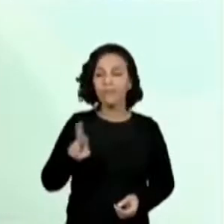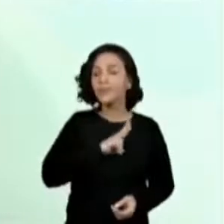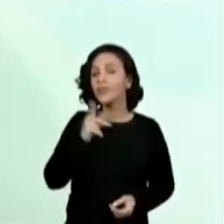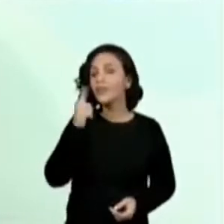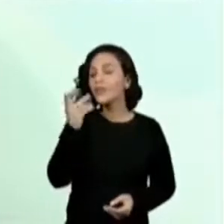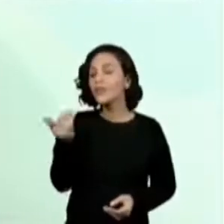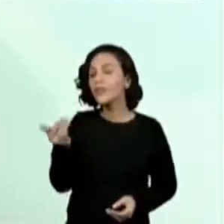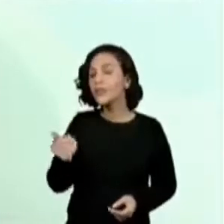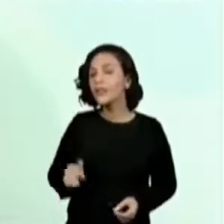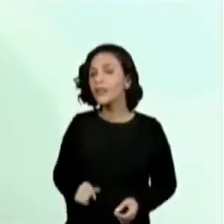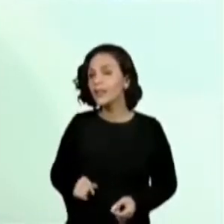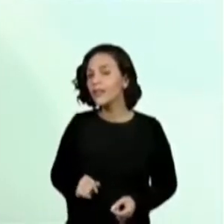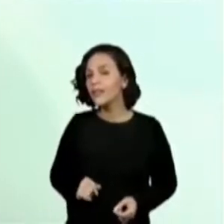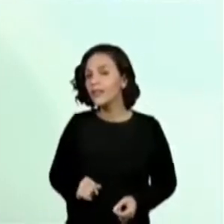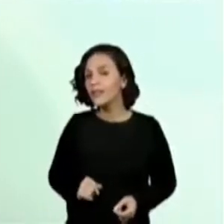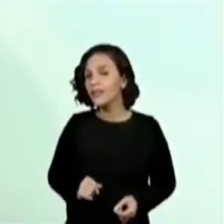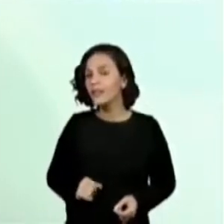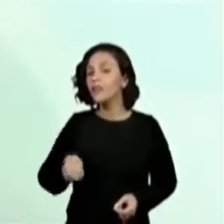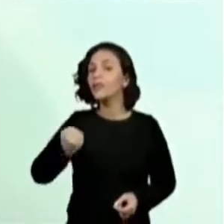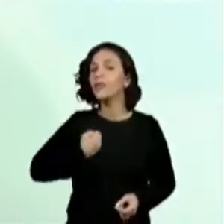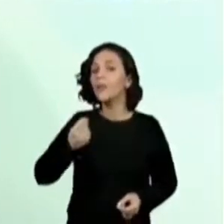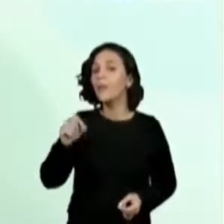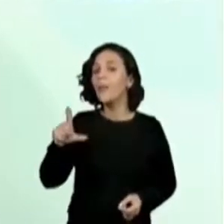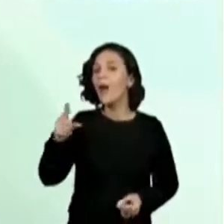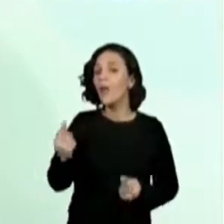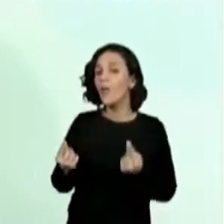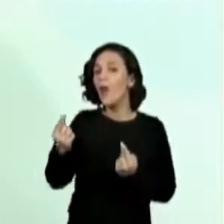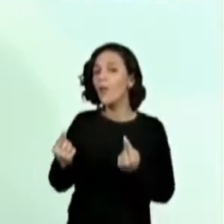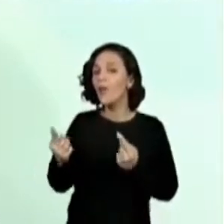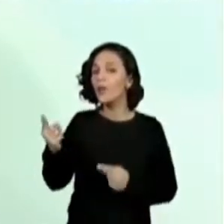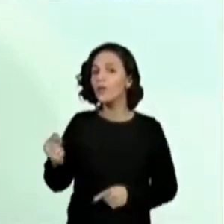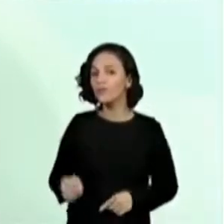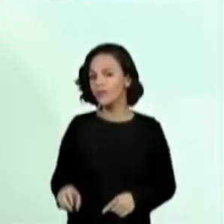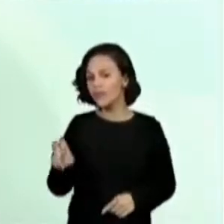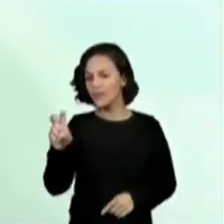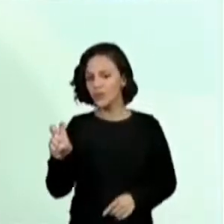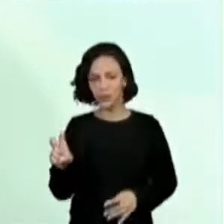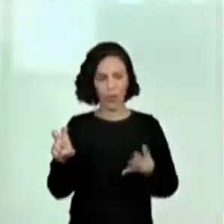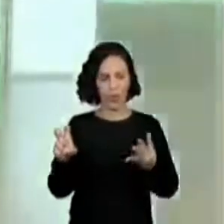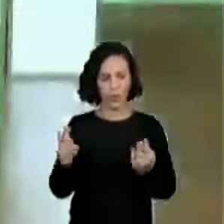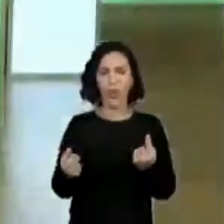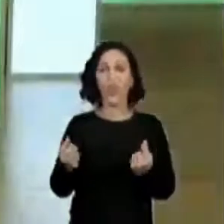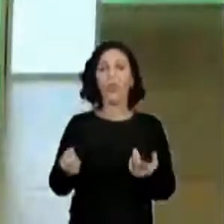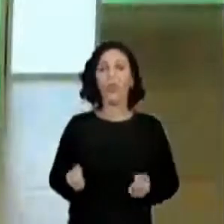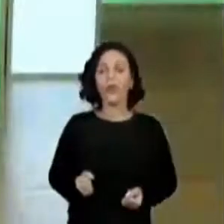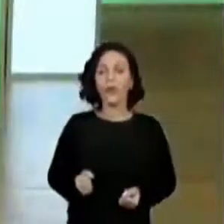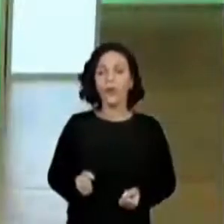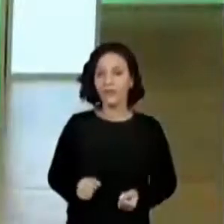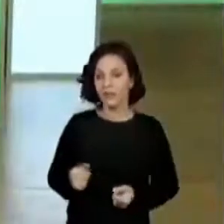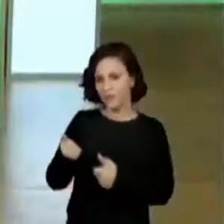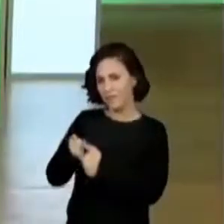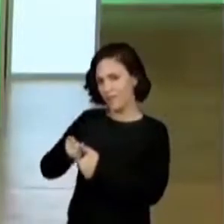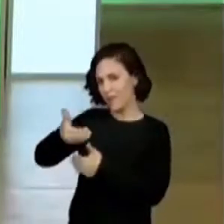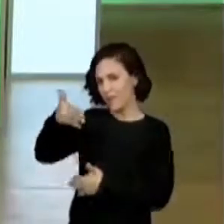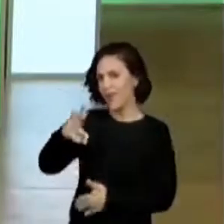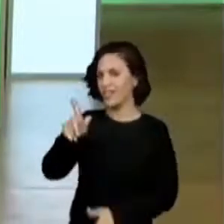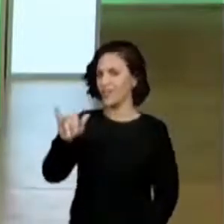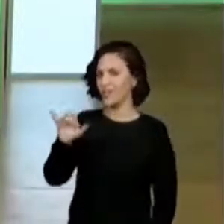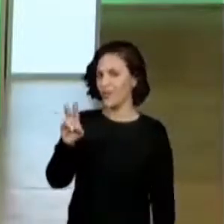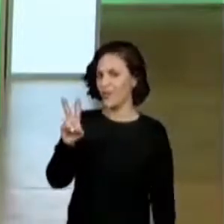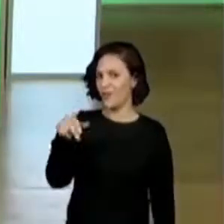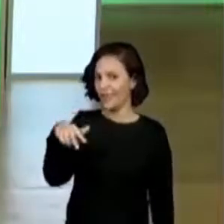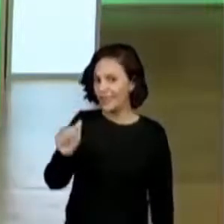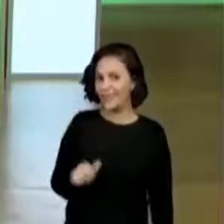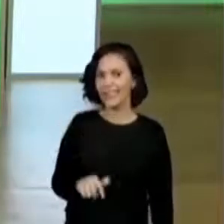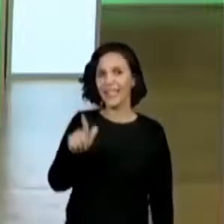pra gente, criançada. Número maior. Tá fácil essa, hein? Ó, Giovana, o Gabriel, o Caio. Tá